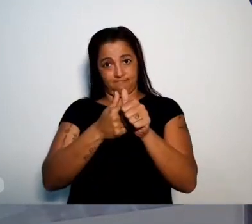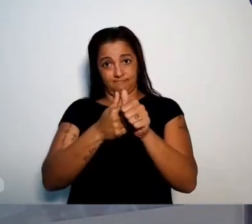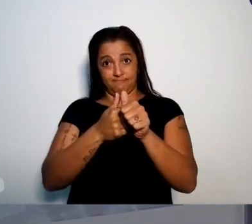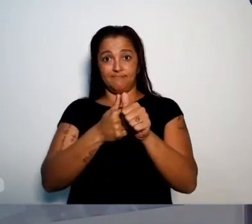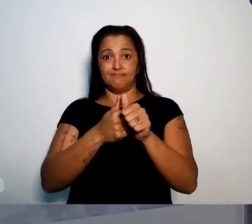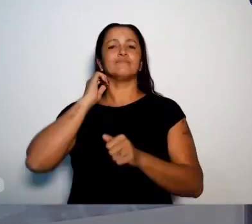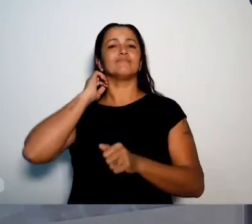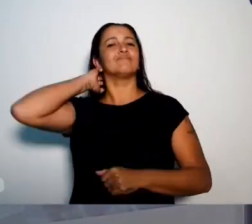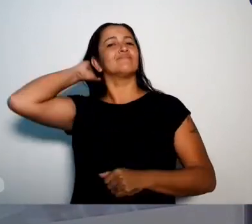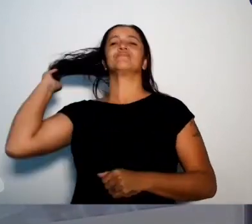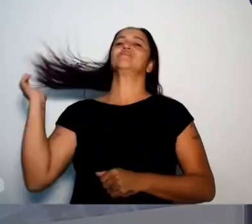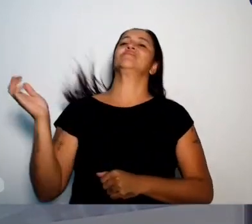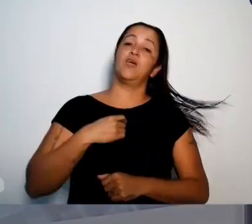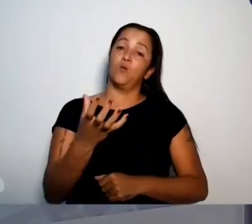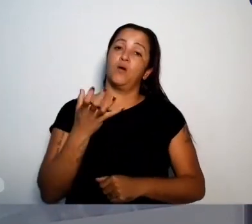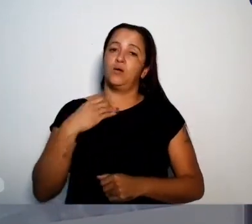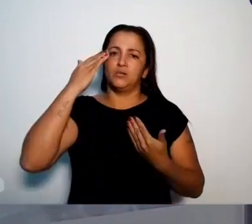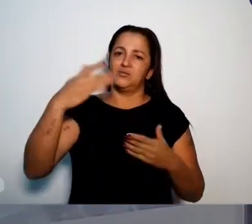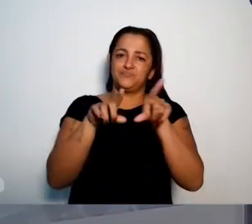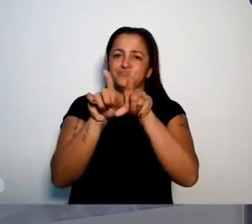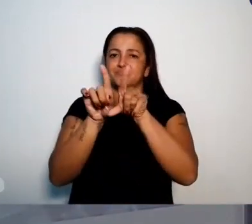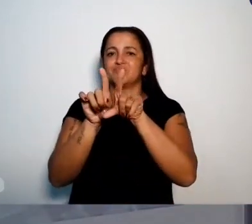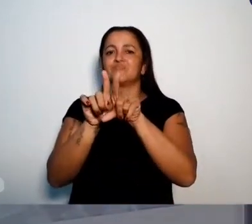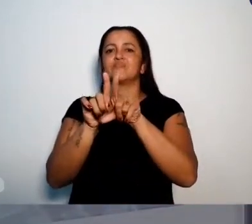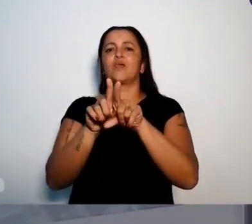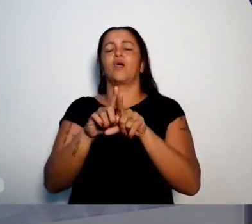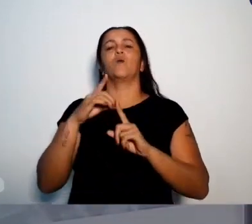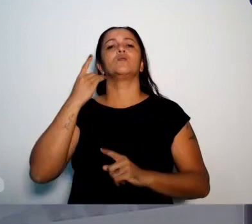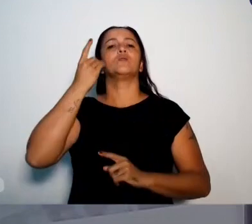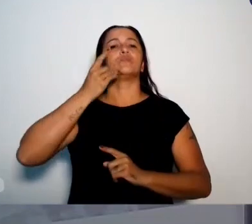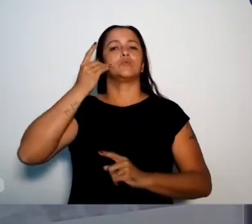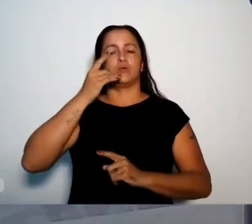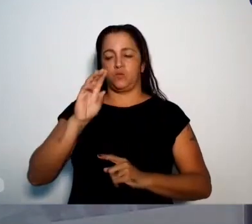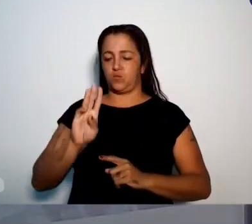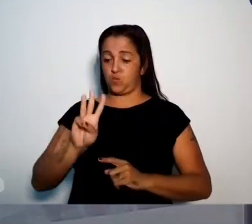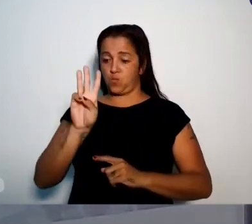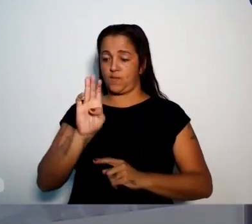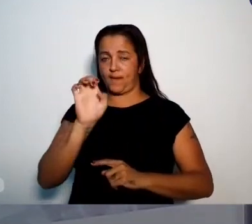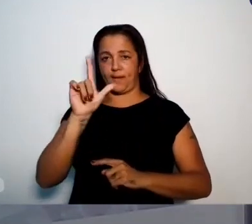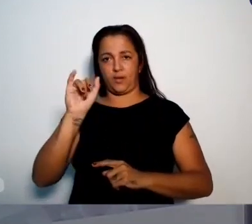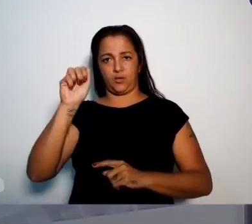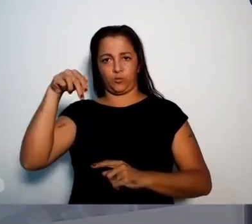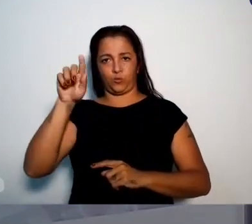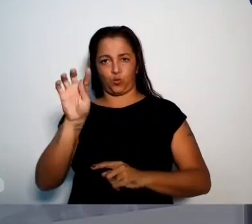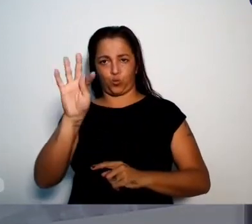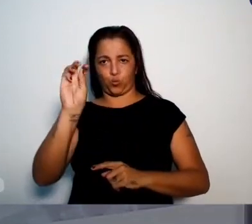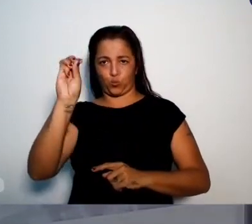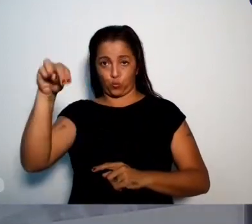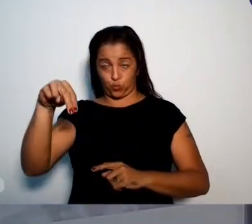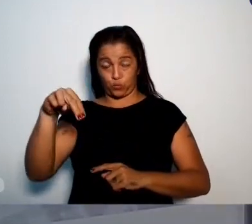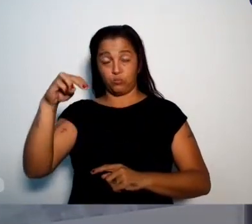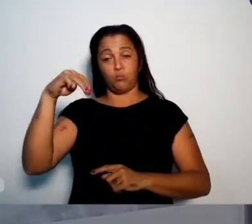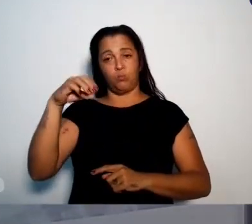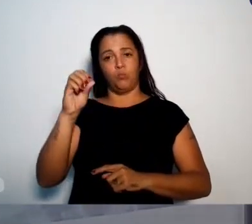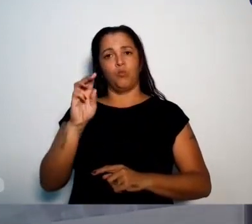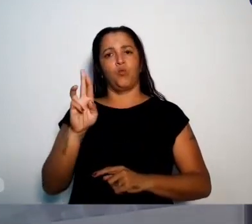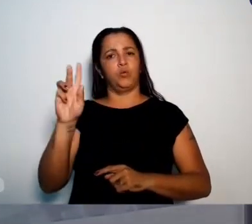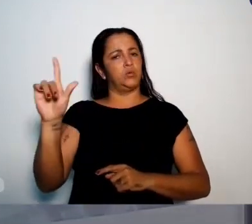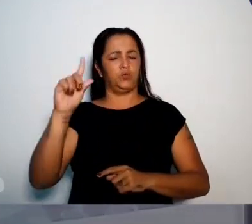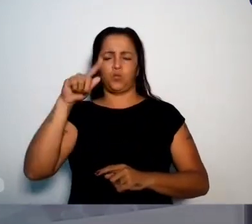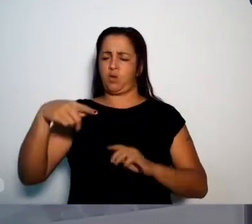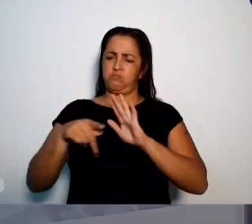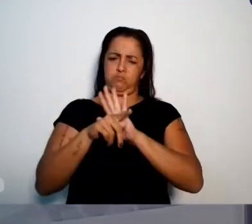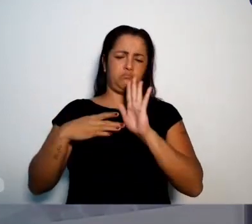aí agradecer também ao deputado Wellington Moura, do PRB, que não é do meu partido, que eu estive na Assembleia Legislativa,